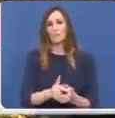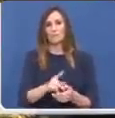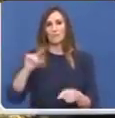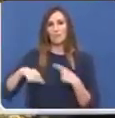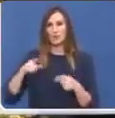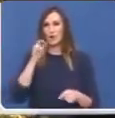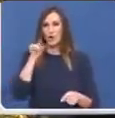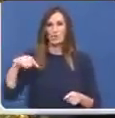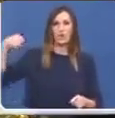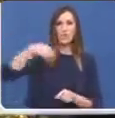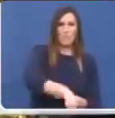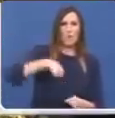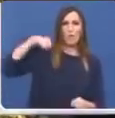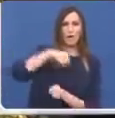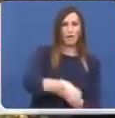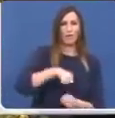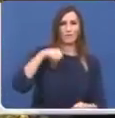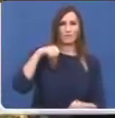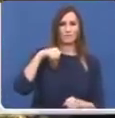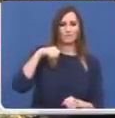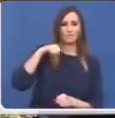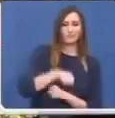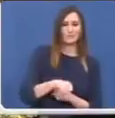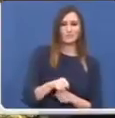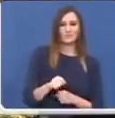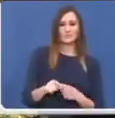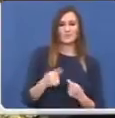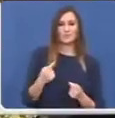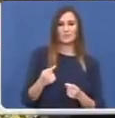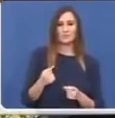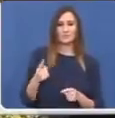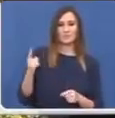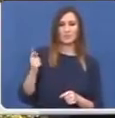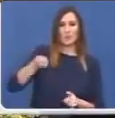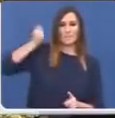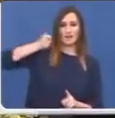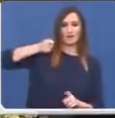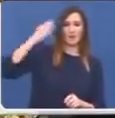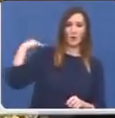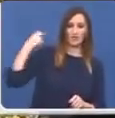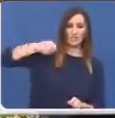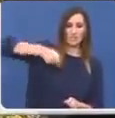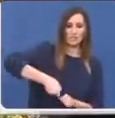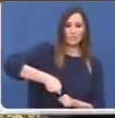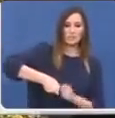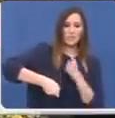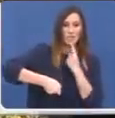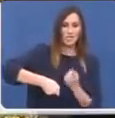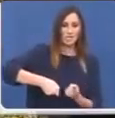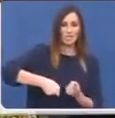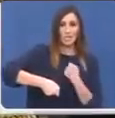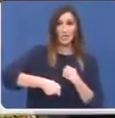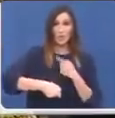murros nas costas. Depois encosta-lhe a marreta às costas. Eu disse-lhe: